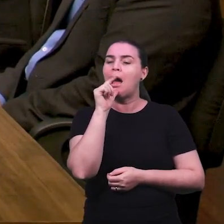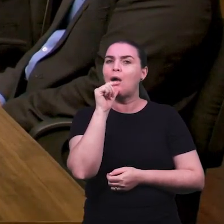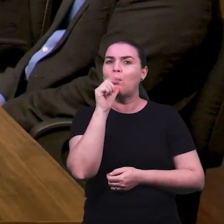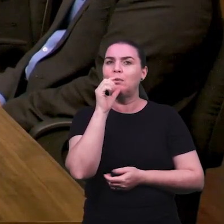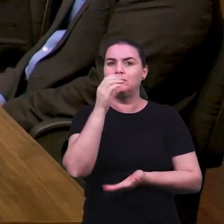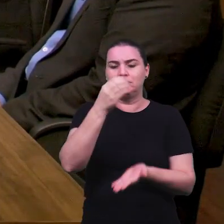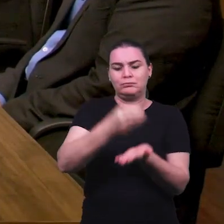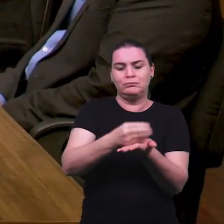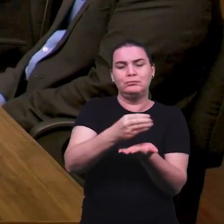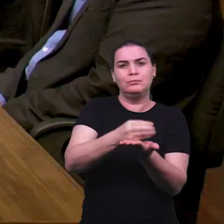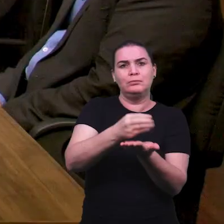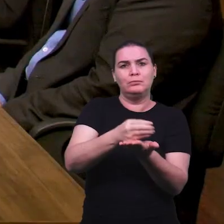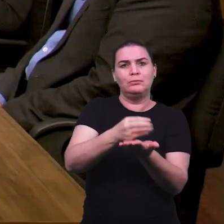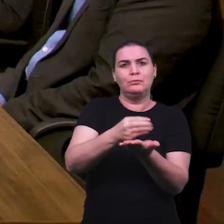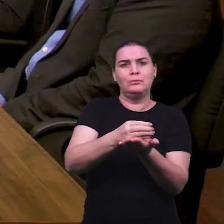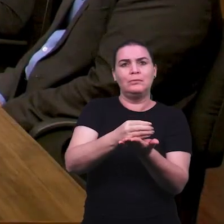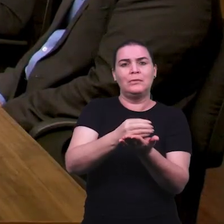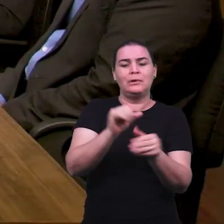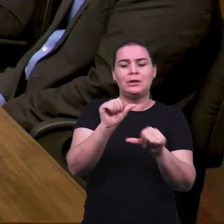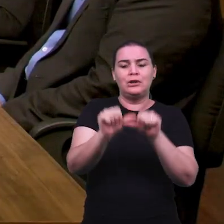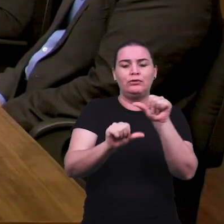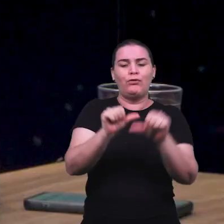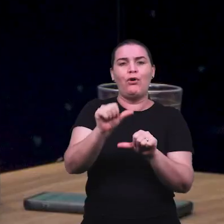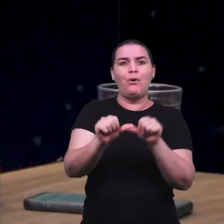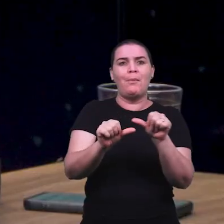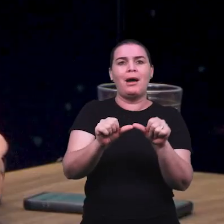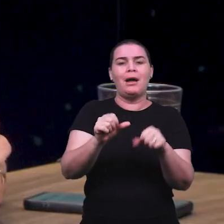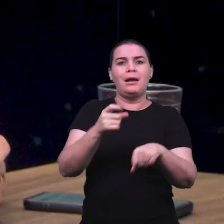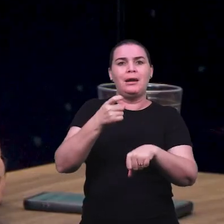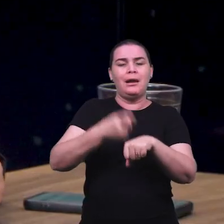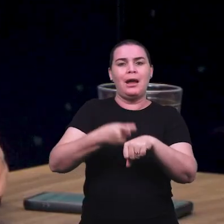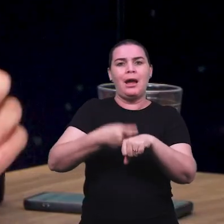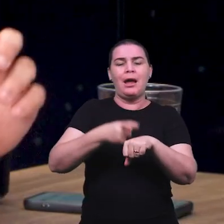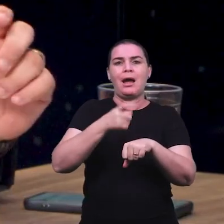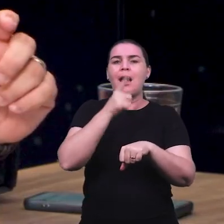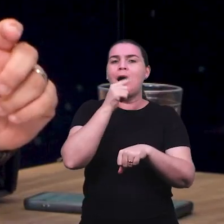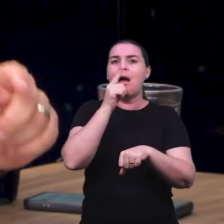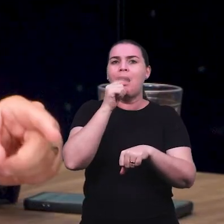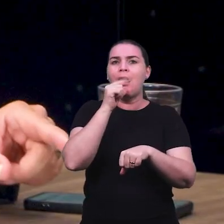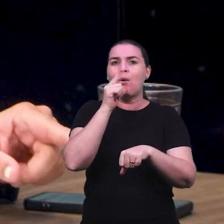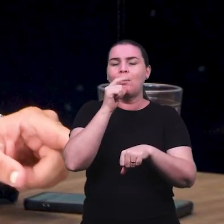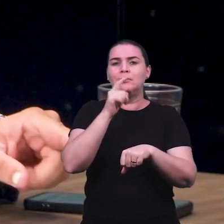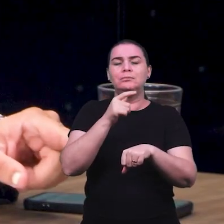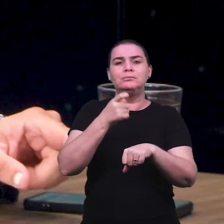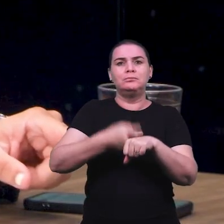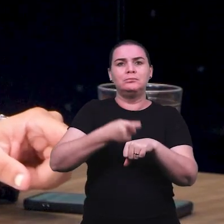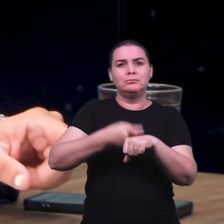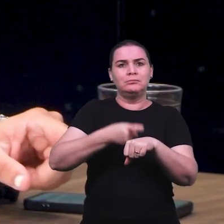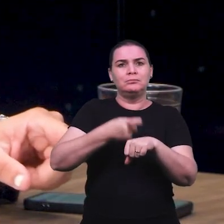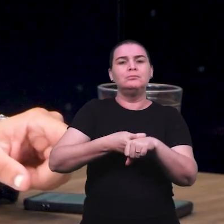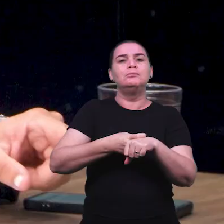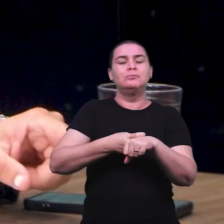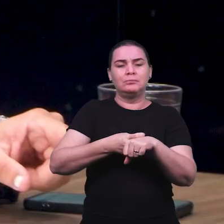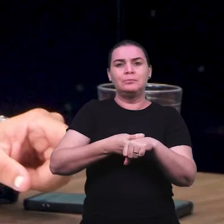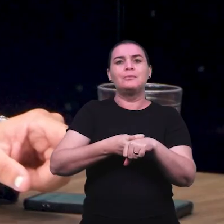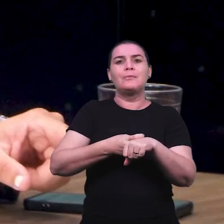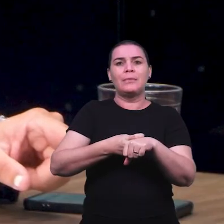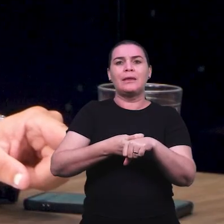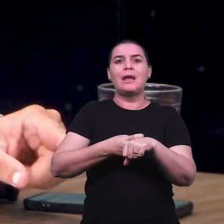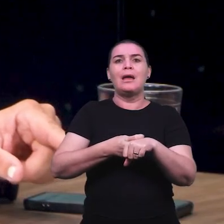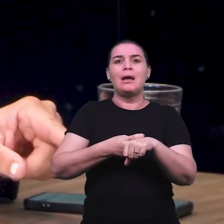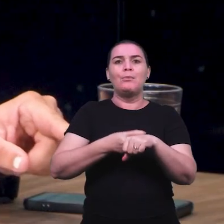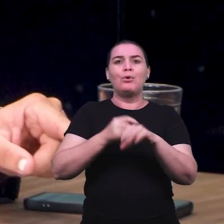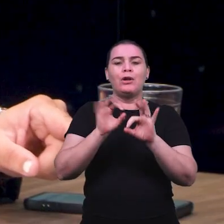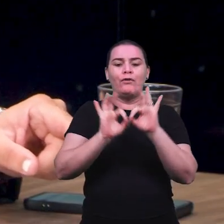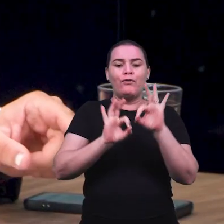líquido. Eu quero transformar ela em gelo, que é o estado sólido. Então, a entropia vai diminuir,